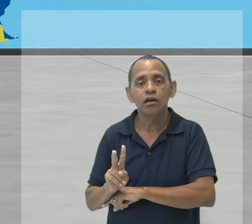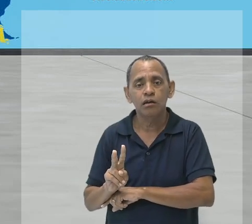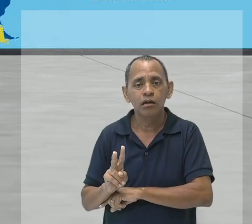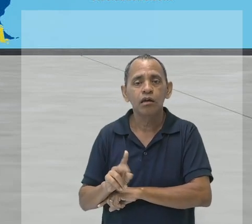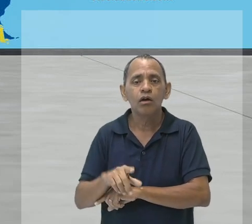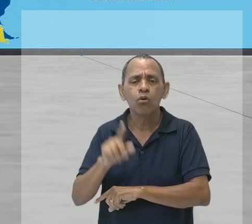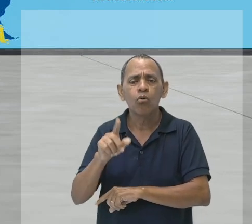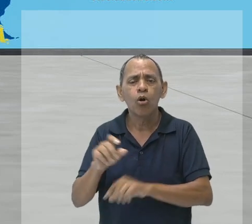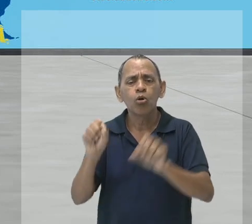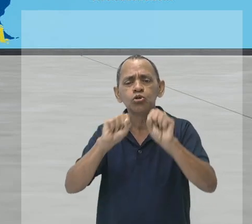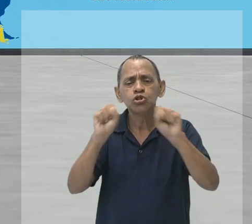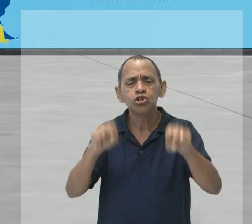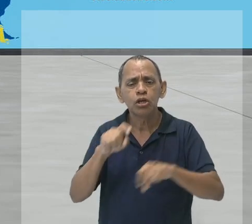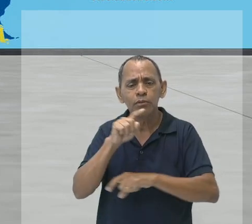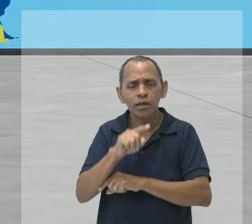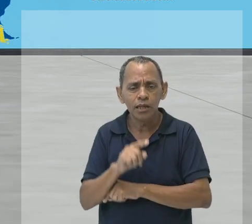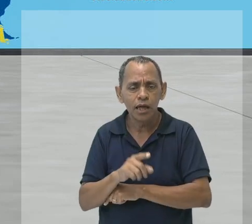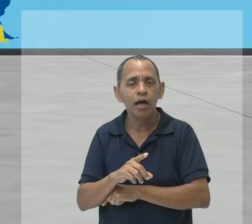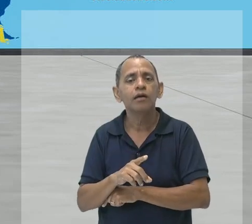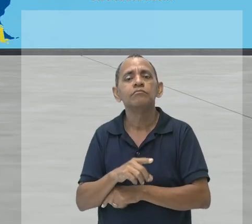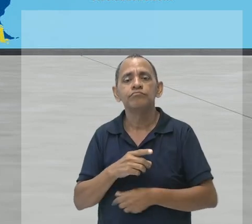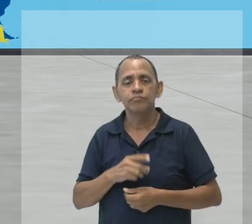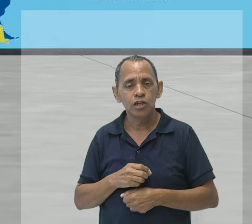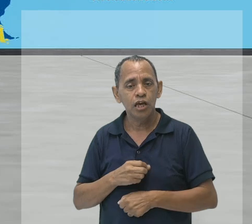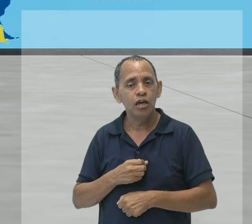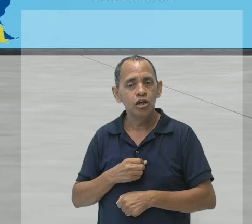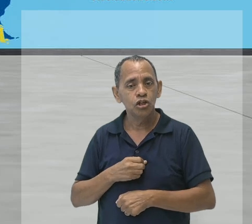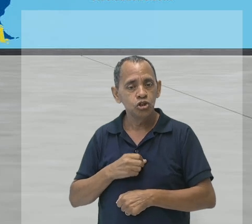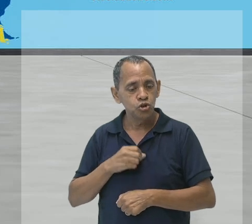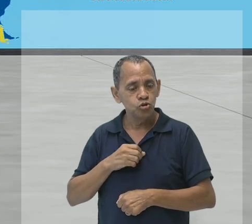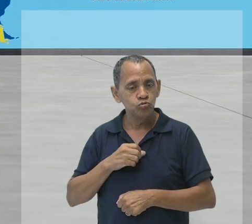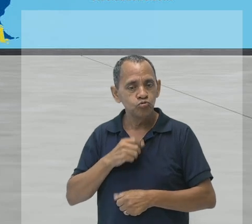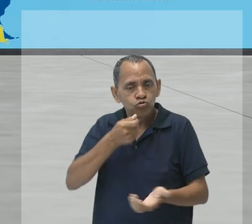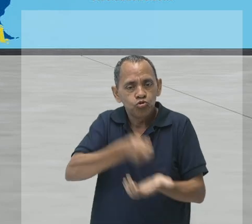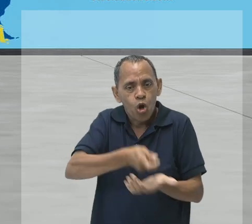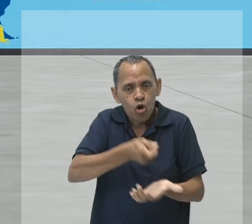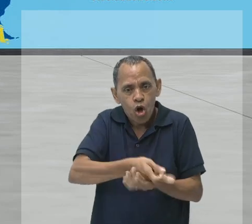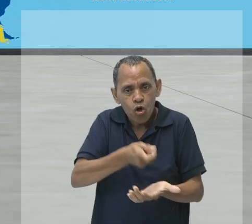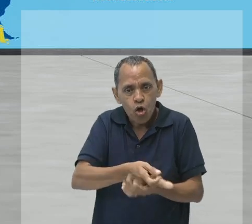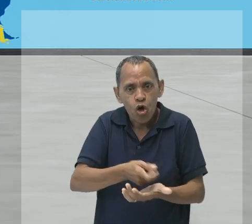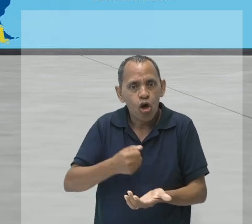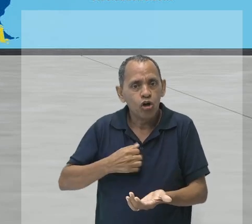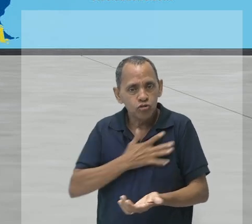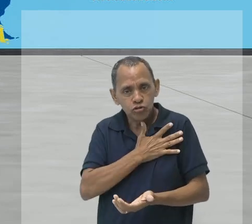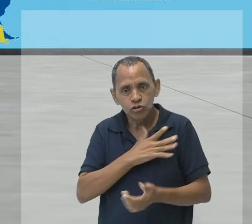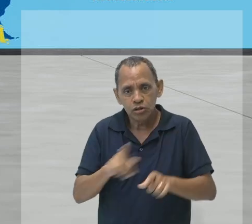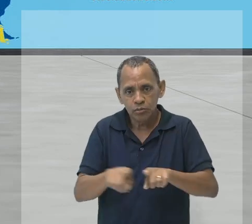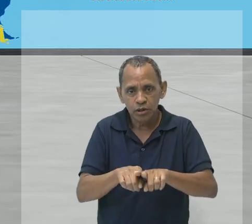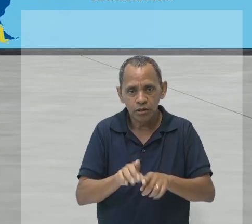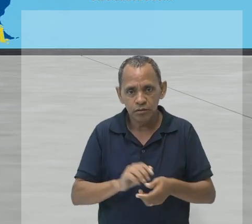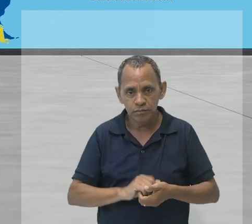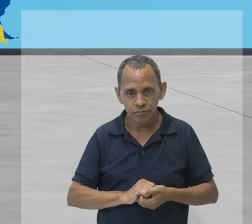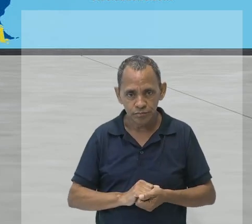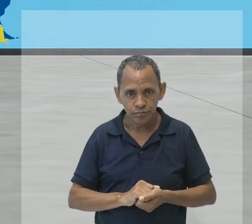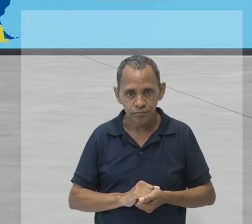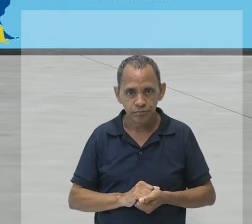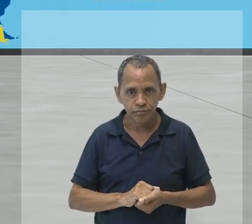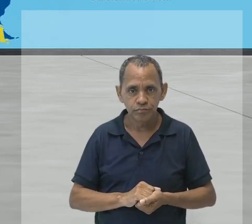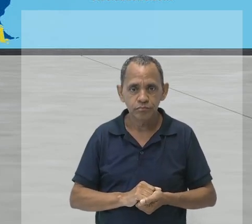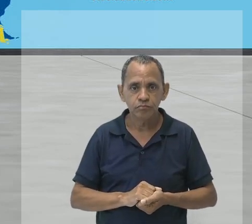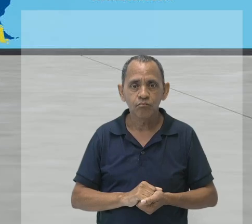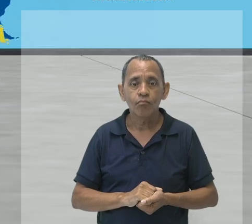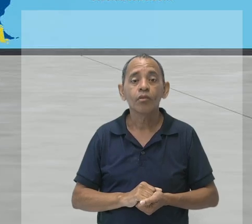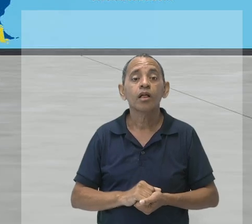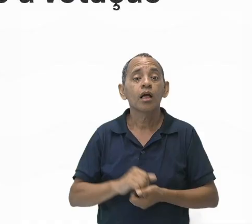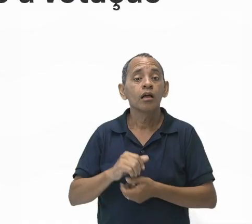ter a Venezuela de volta ao Mercosul, usufruindo ali de todos os seus direitos e também obrigações. Agora eu gostaria de destacar com